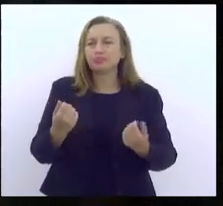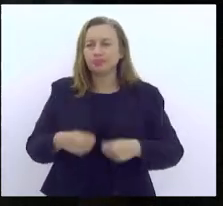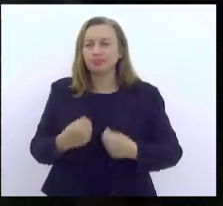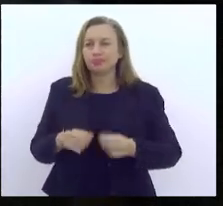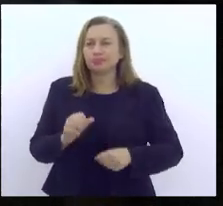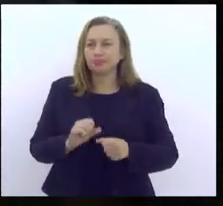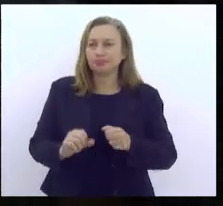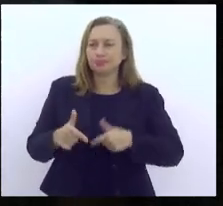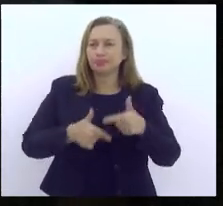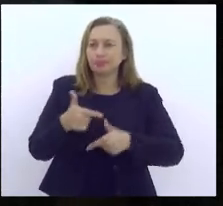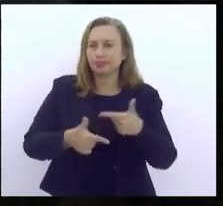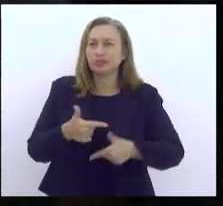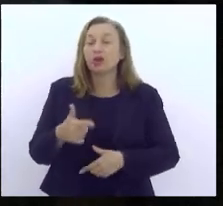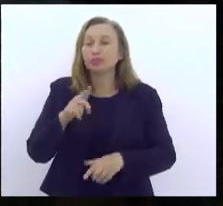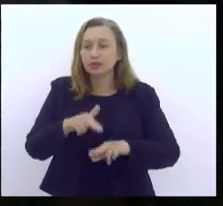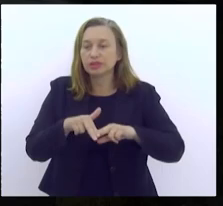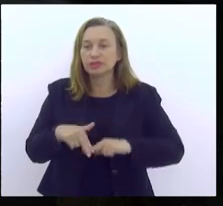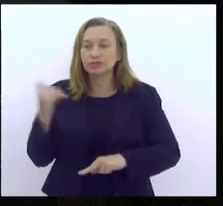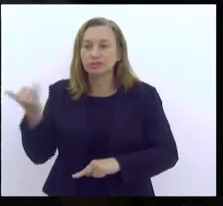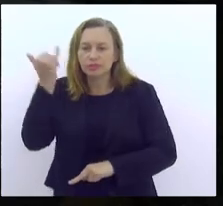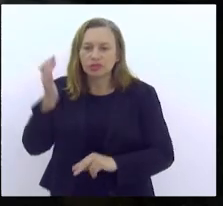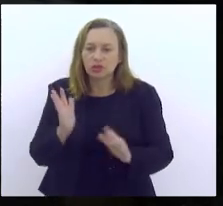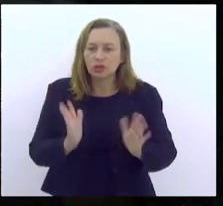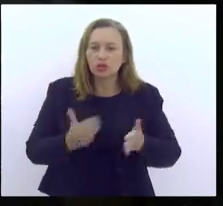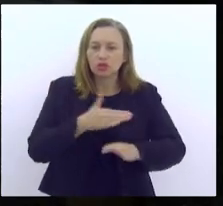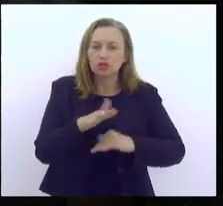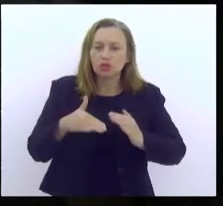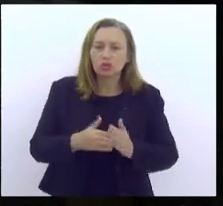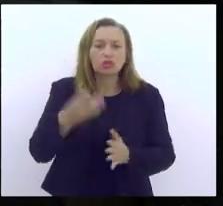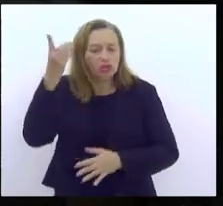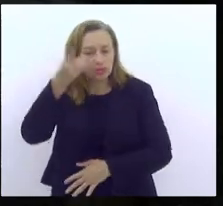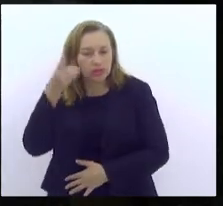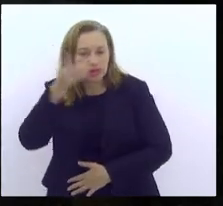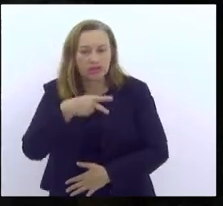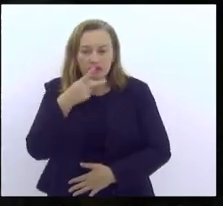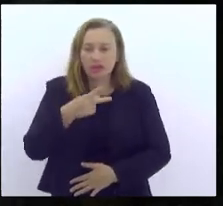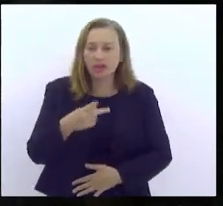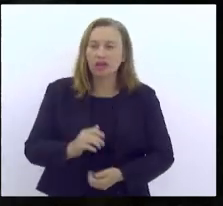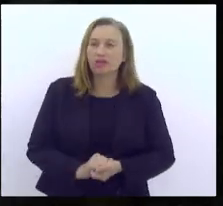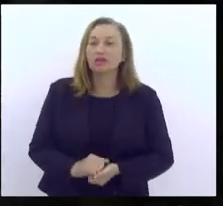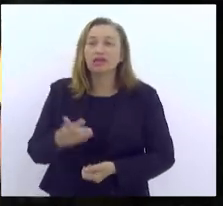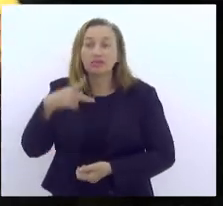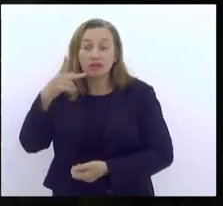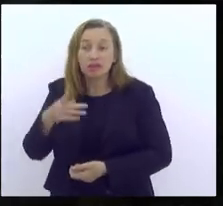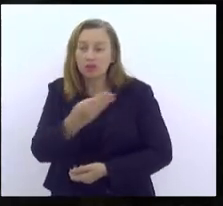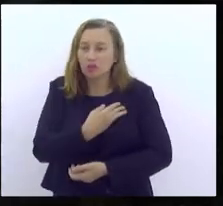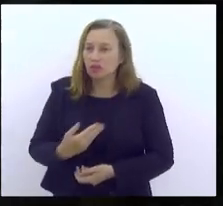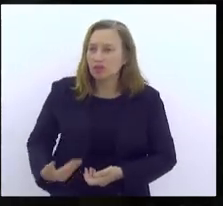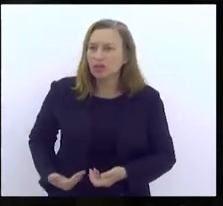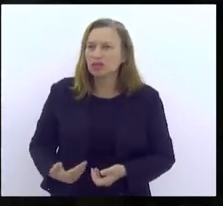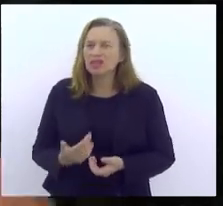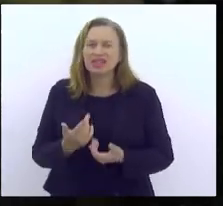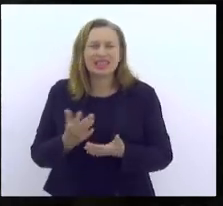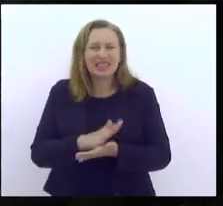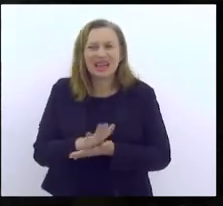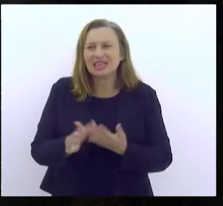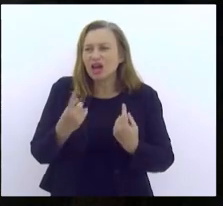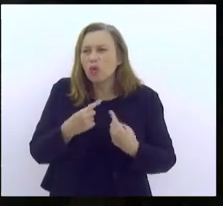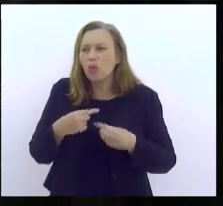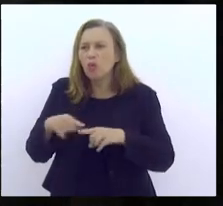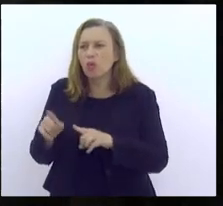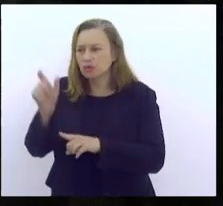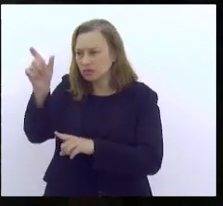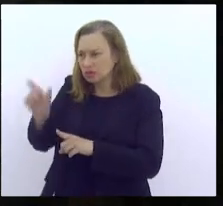isso que eu acho muito importante hoje todos os deputados se manifestarem e dizer para o governador, governador, não tenho nada contra